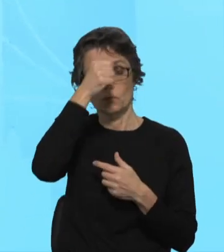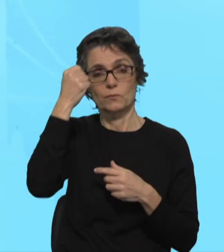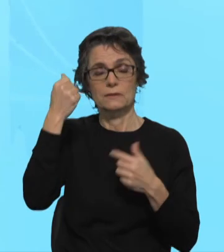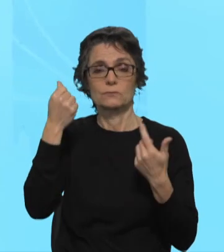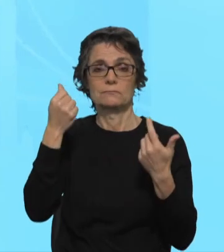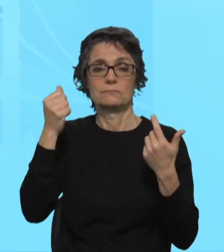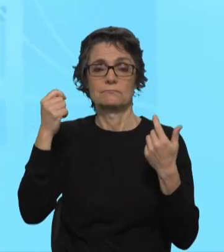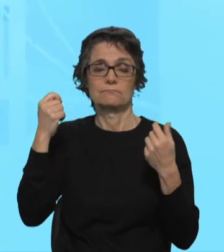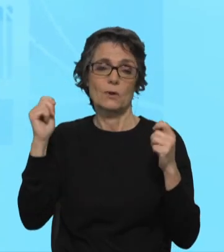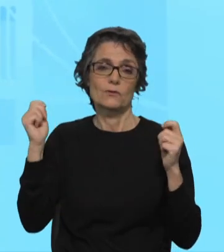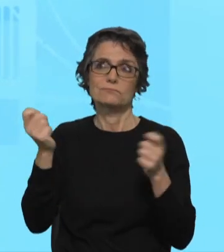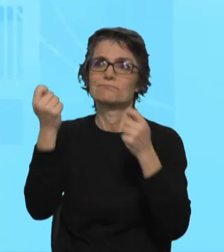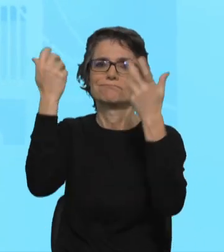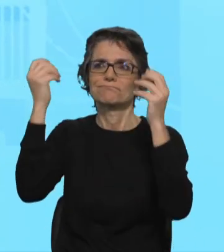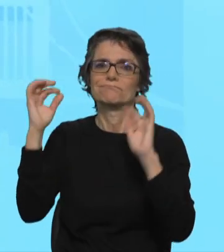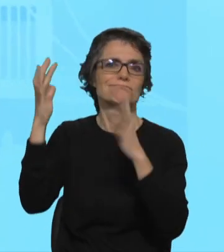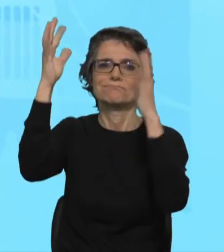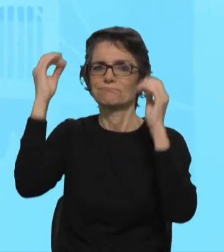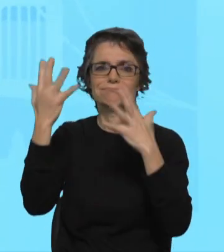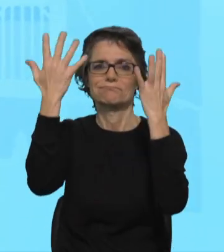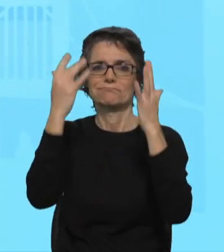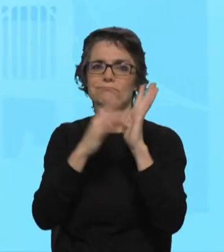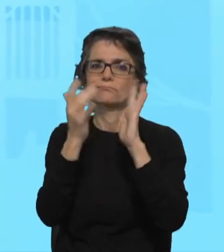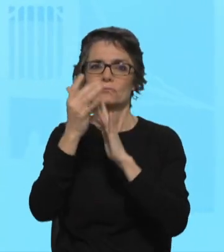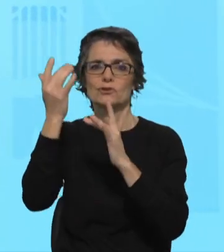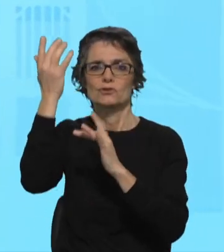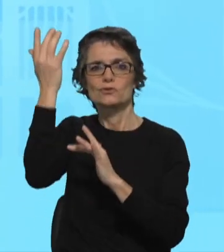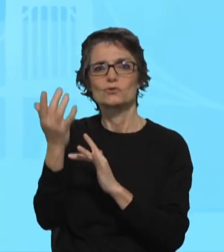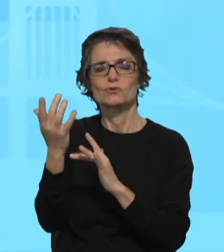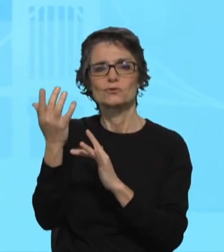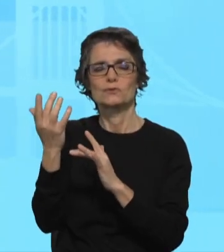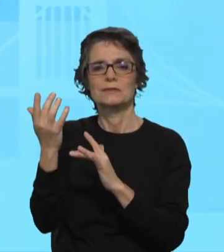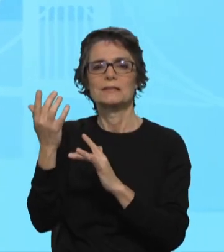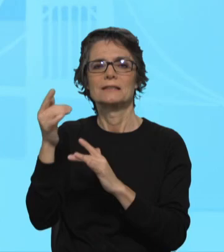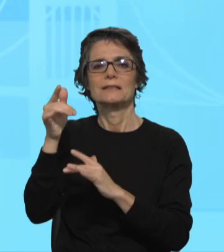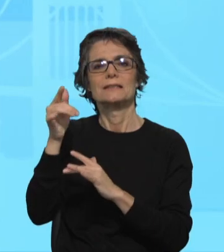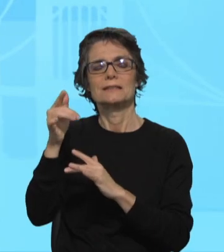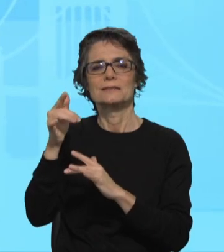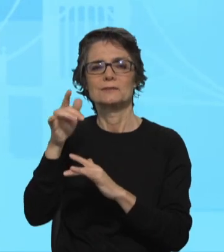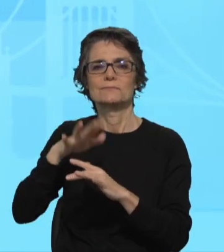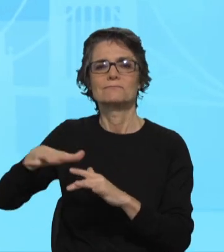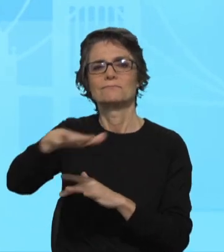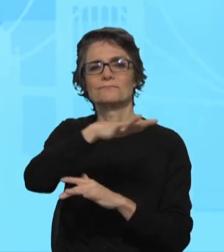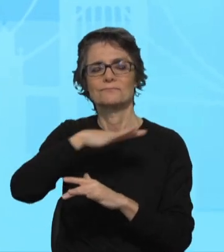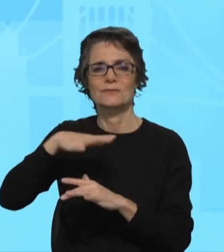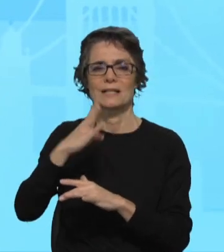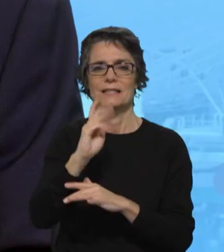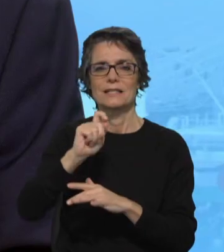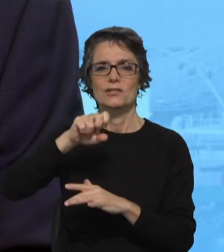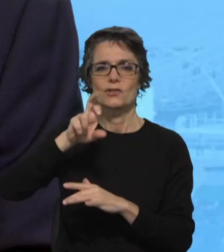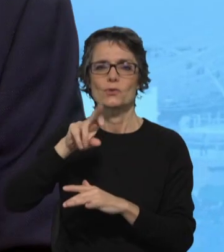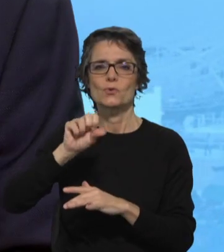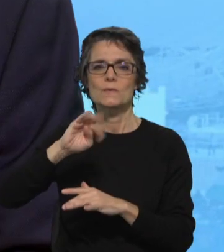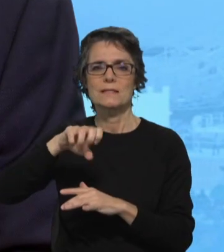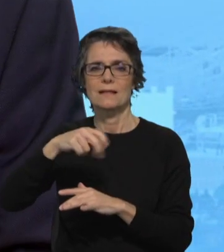com a entrada triunfal na tradição cristã, a entrada triunfal de Jesus em Jerusalém, há uma alegria que já